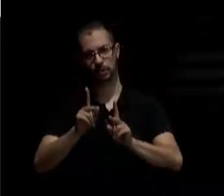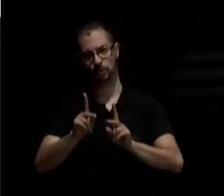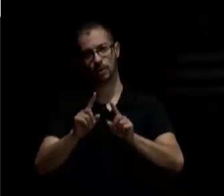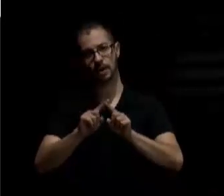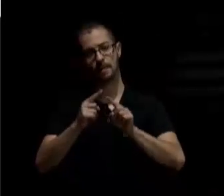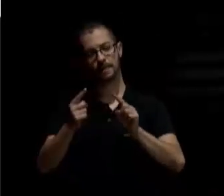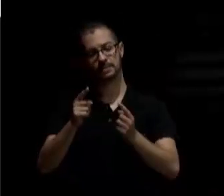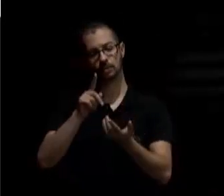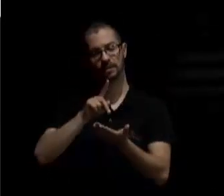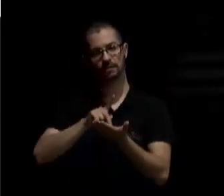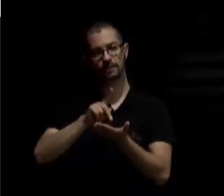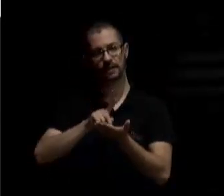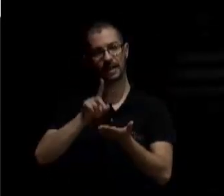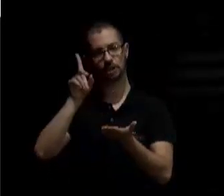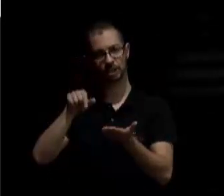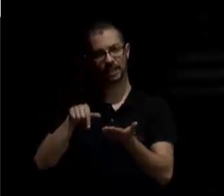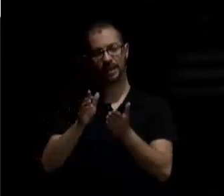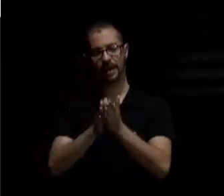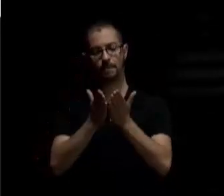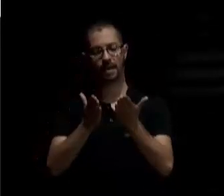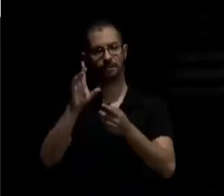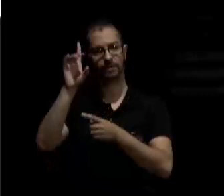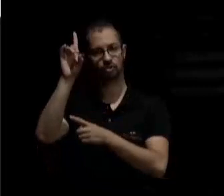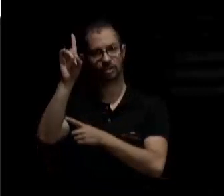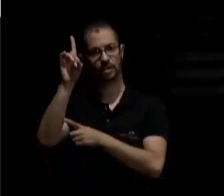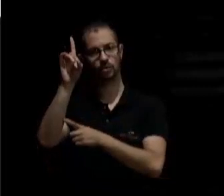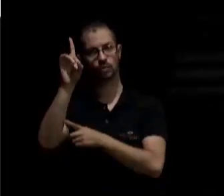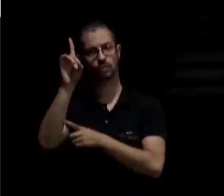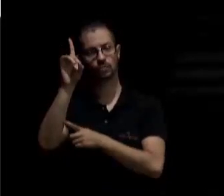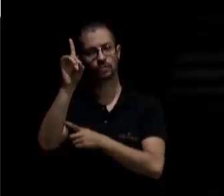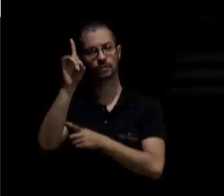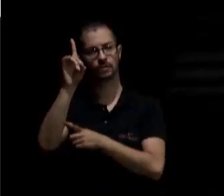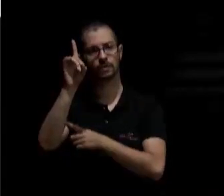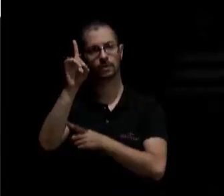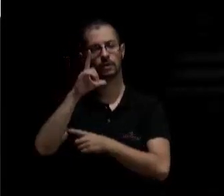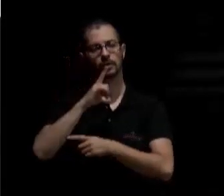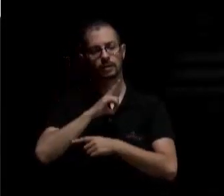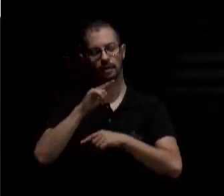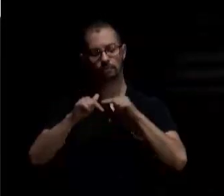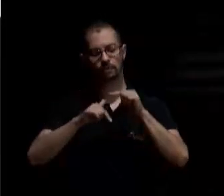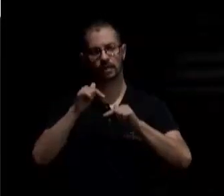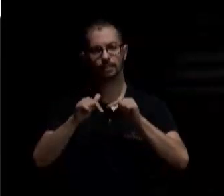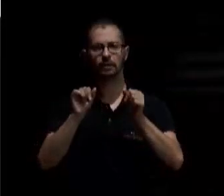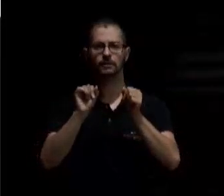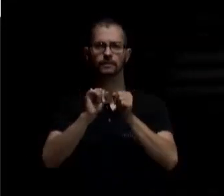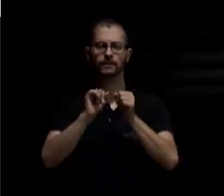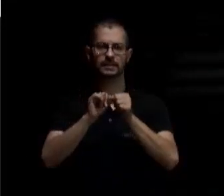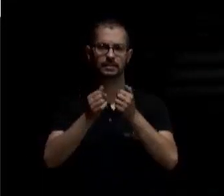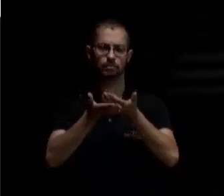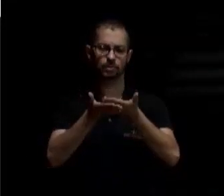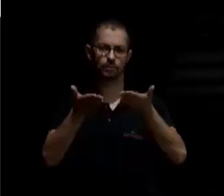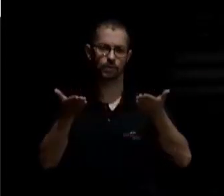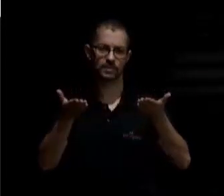em verdade e é, a palavra de Deus, a qual com efeito está operando eficazmente em vós,